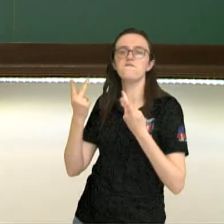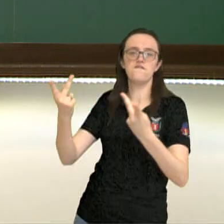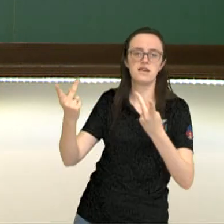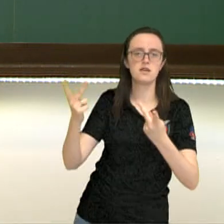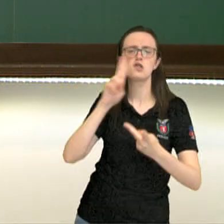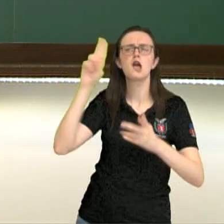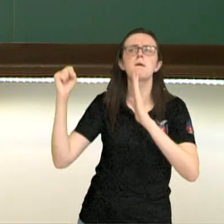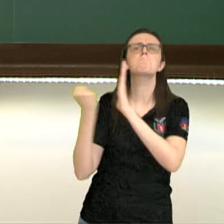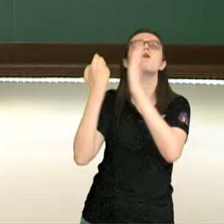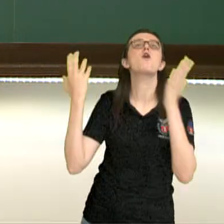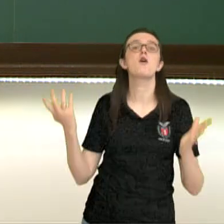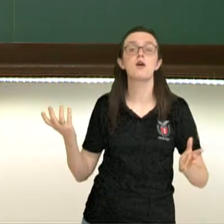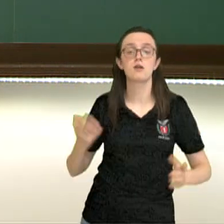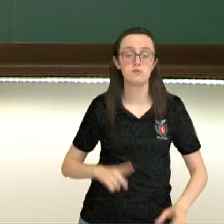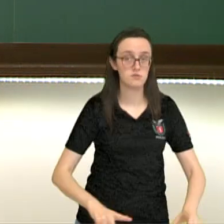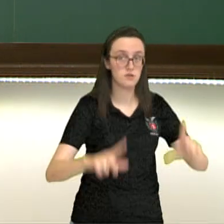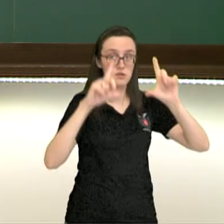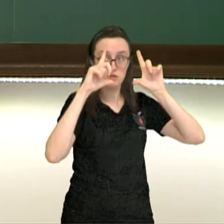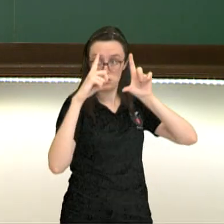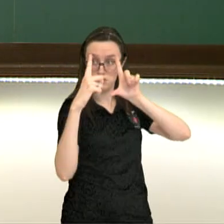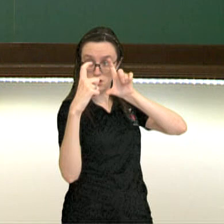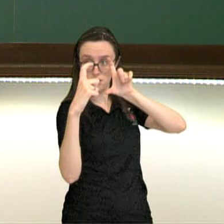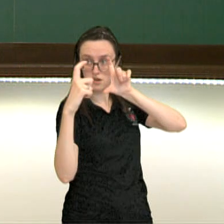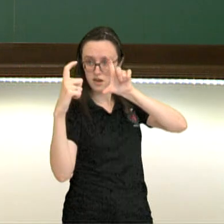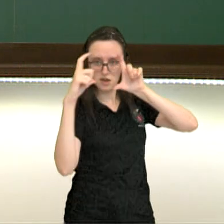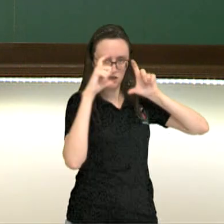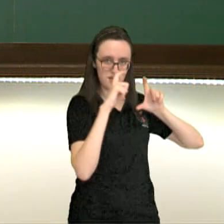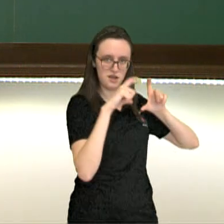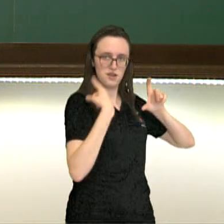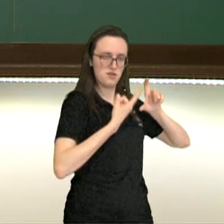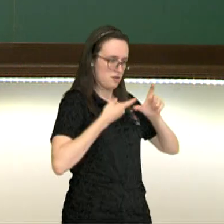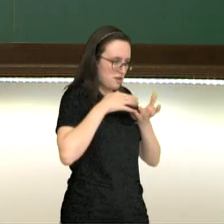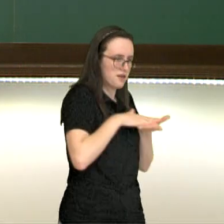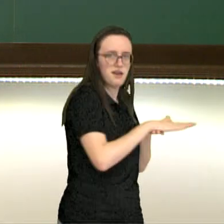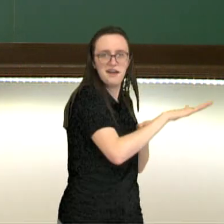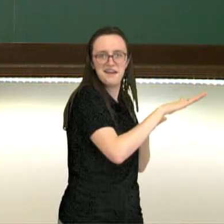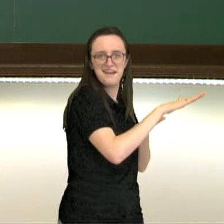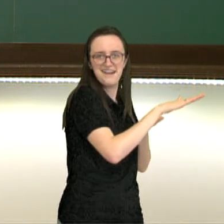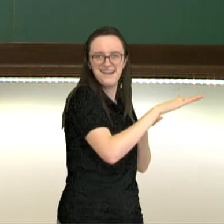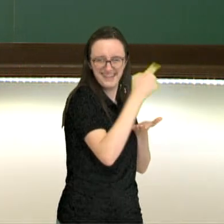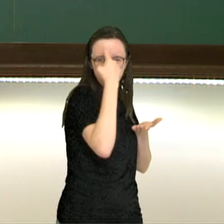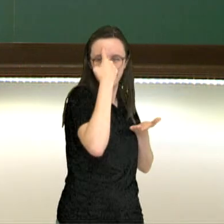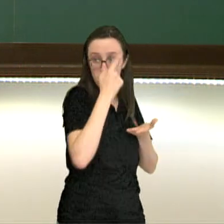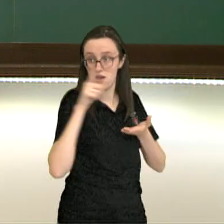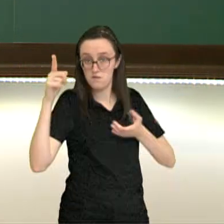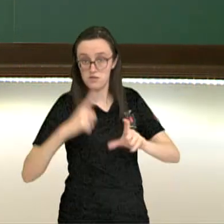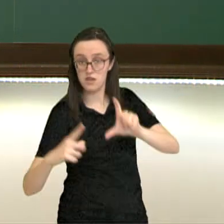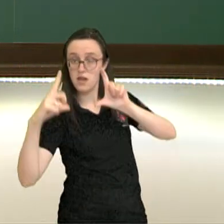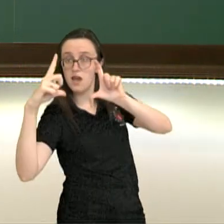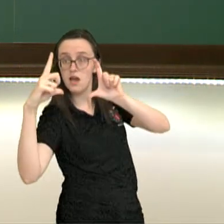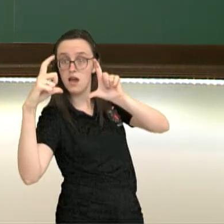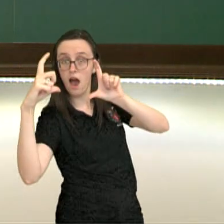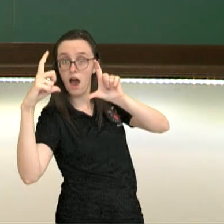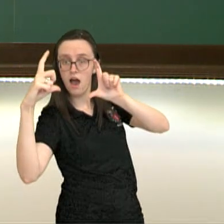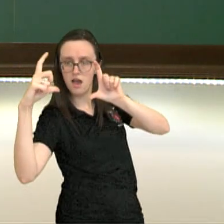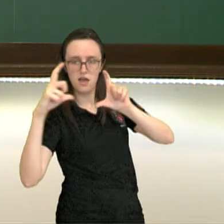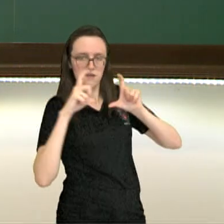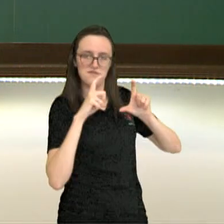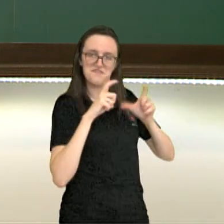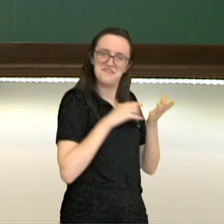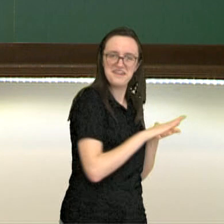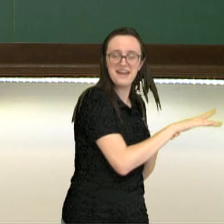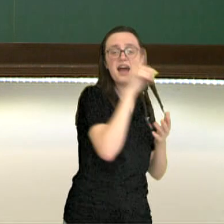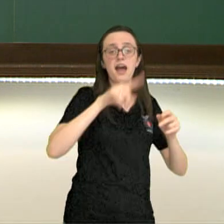chamado "Tire a foto e nós fazemos o resto. Aperte o botão e nós fazemos o resto." E isso tudo